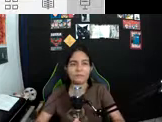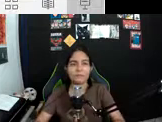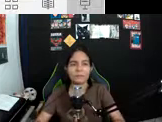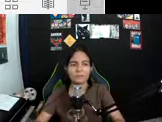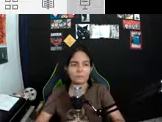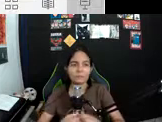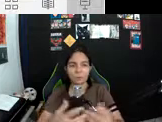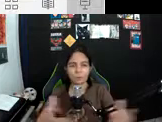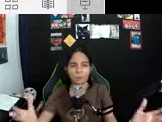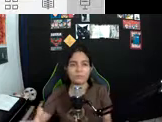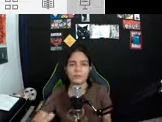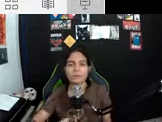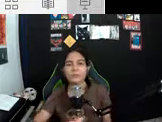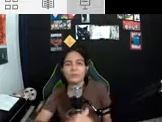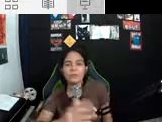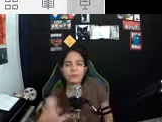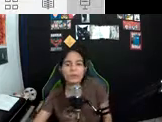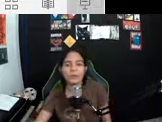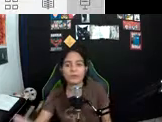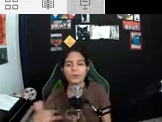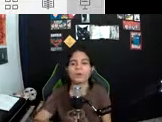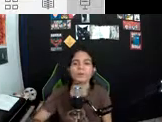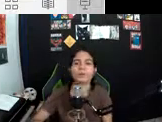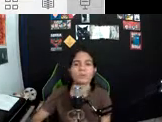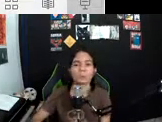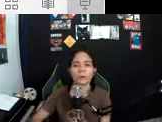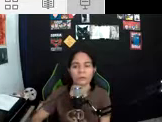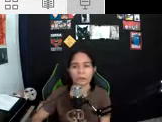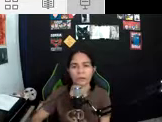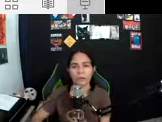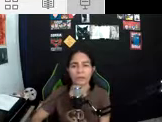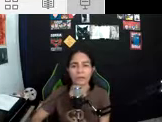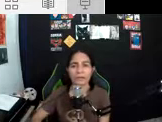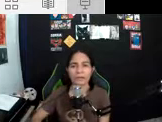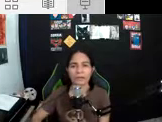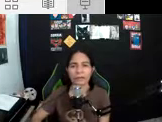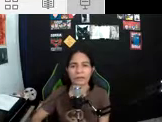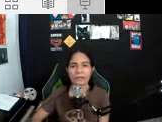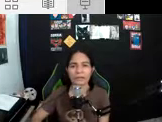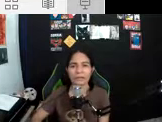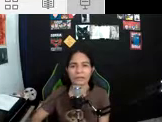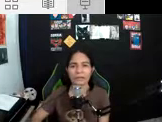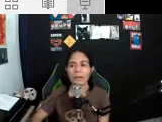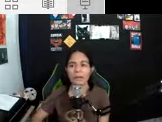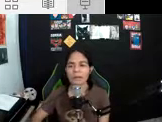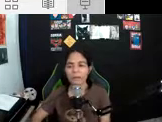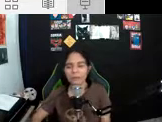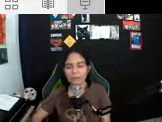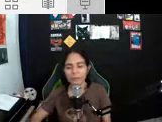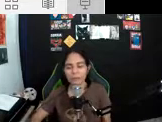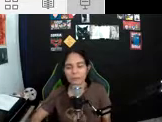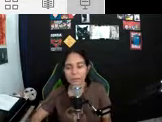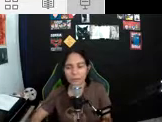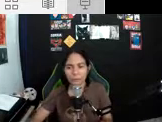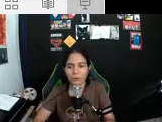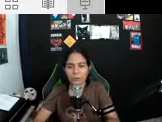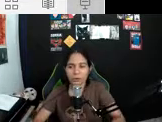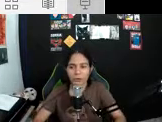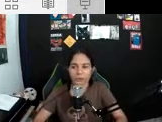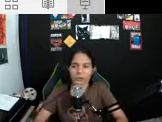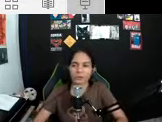destratar, bom, fazer tudo de ruim com o outro profissional, com o outro colega, seja ele qual categoria